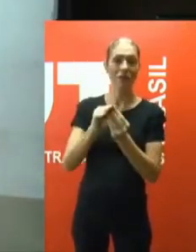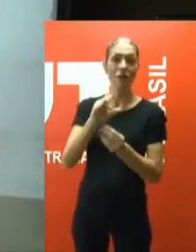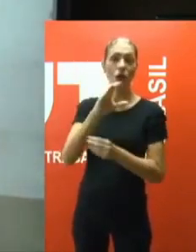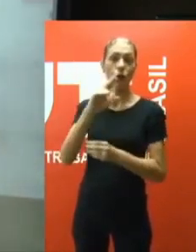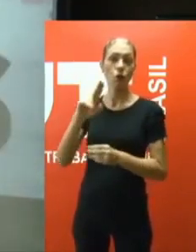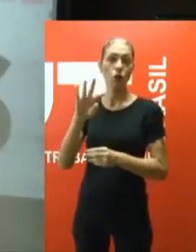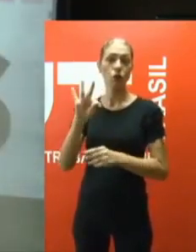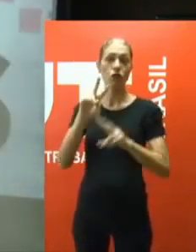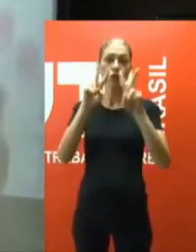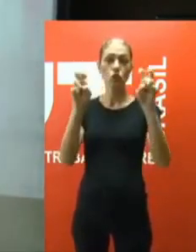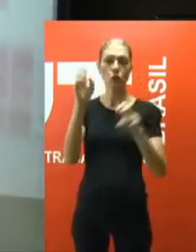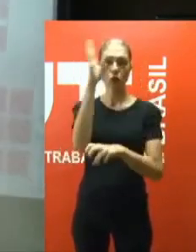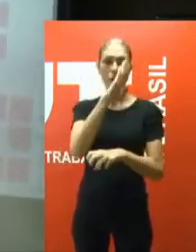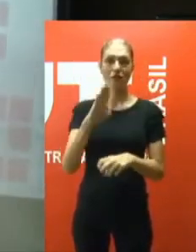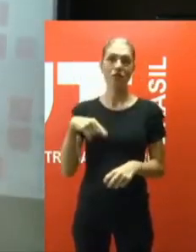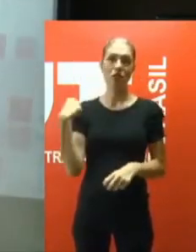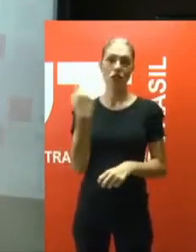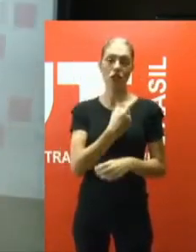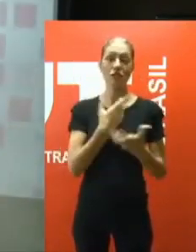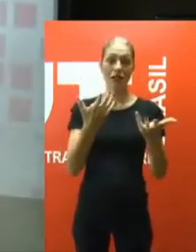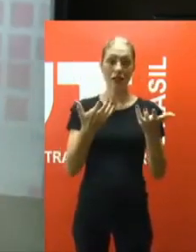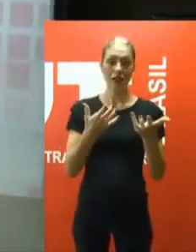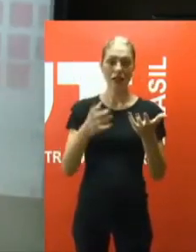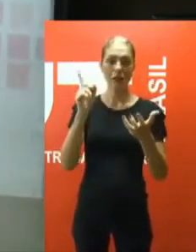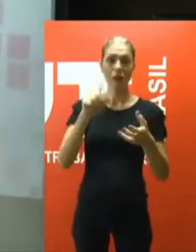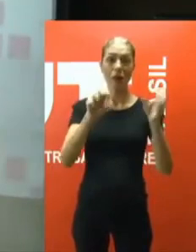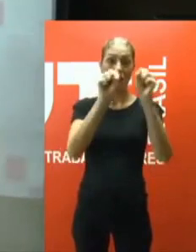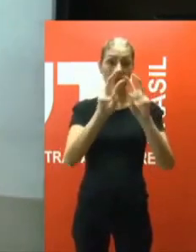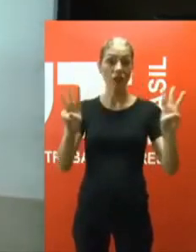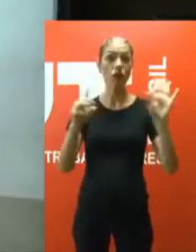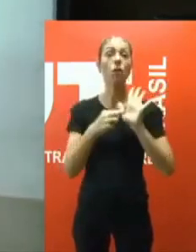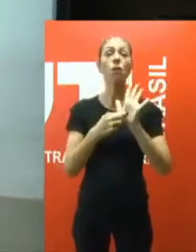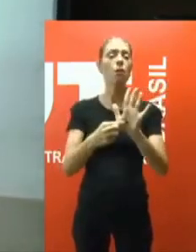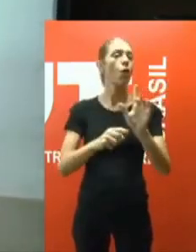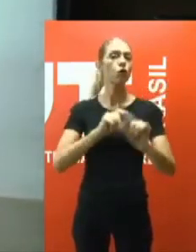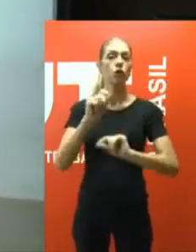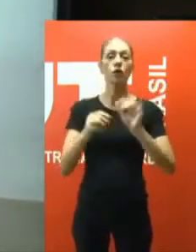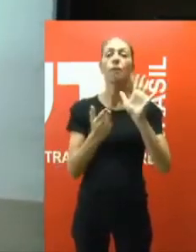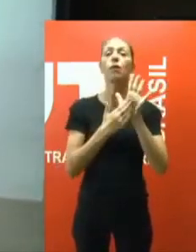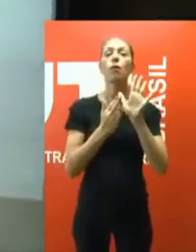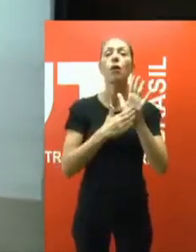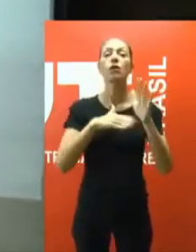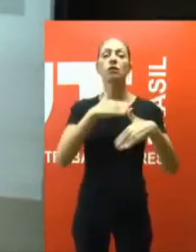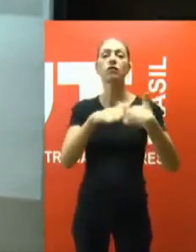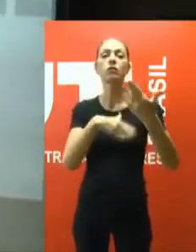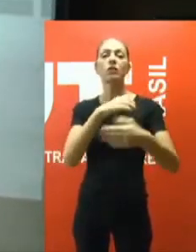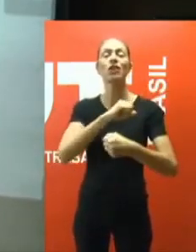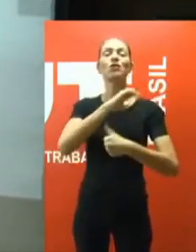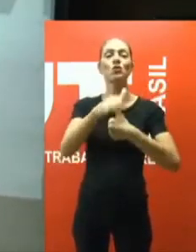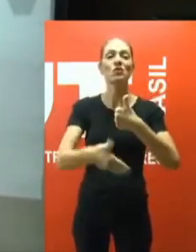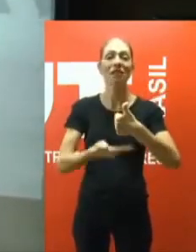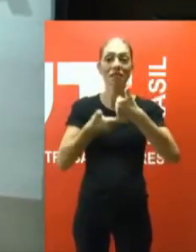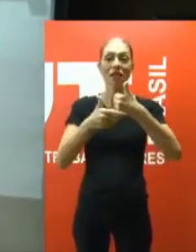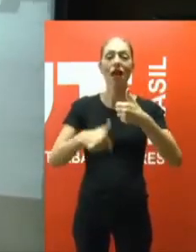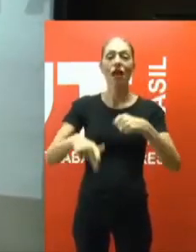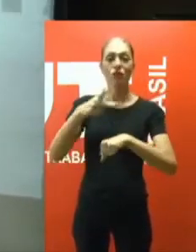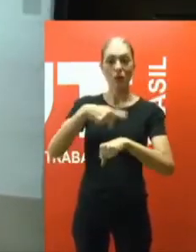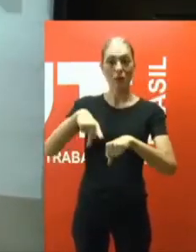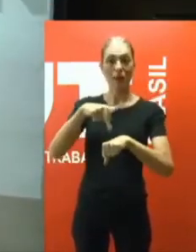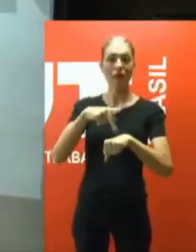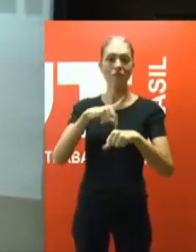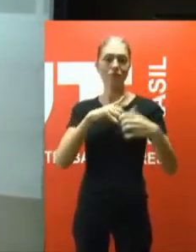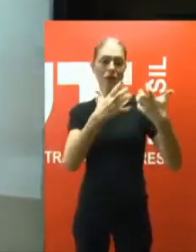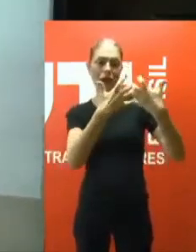que queremos. A plataforma traz propostas para o desenvolvimento sustentável do país,